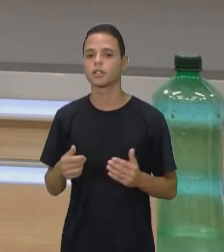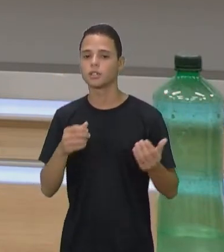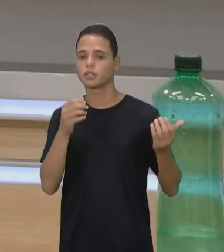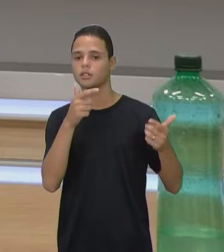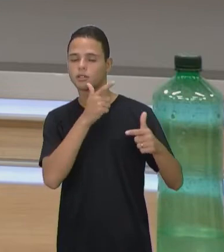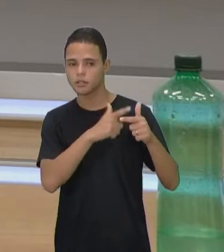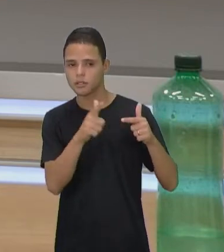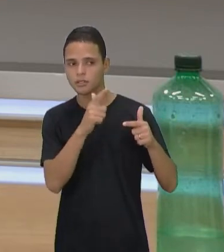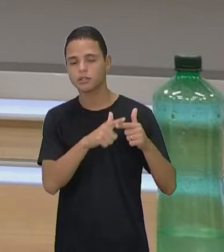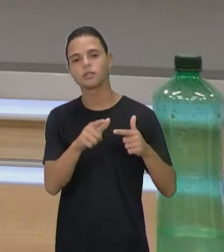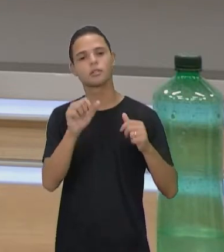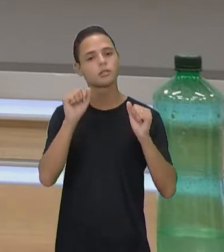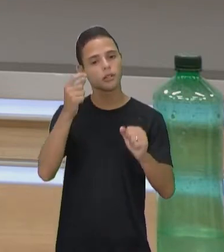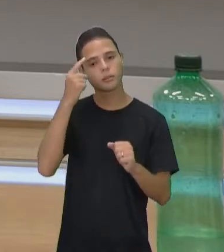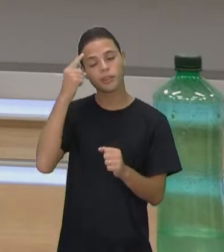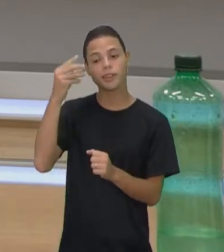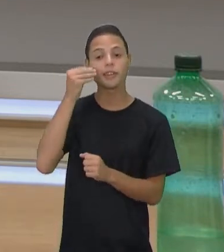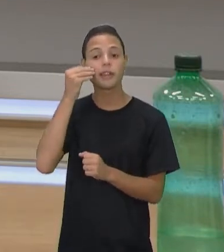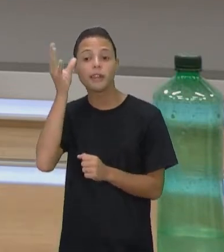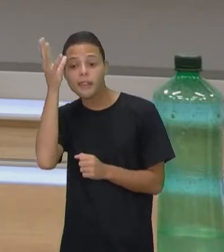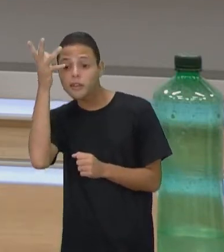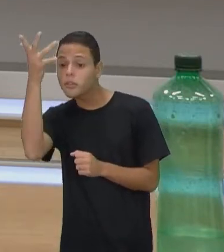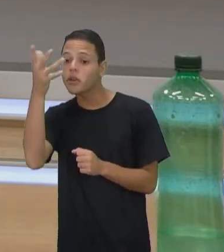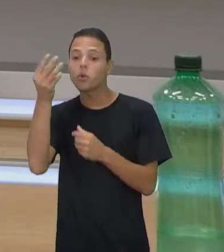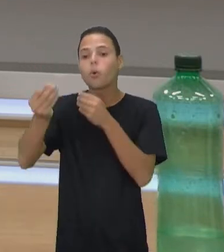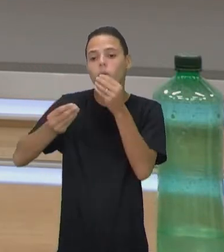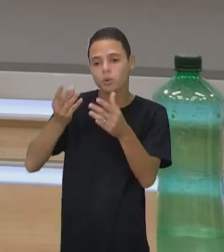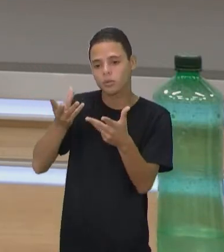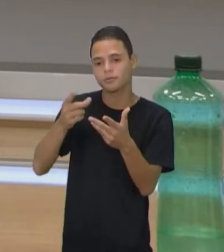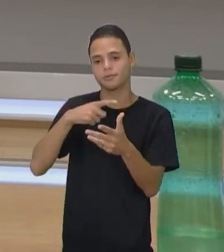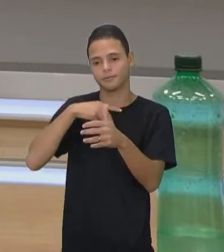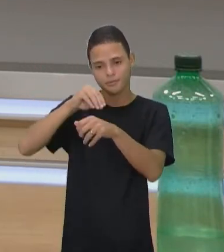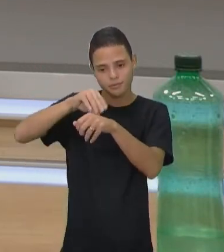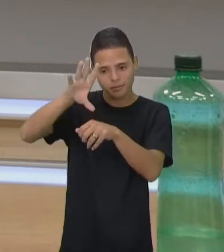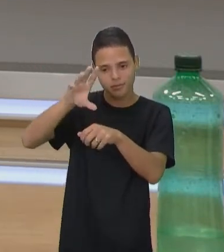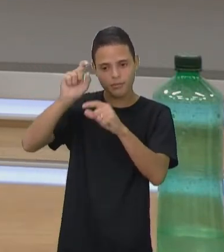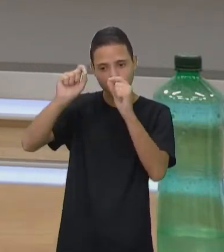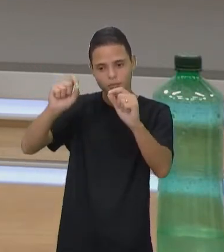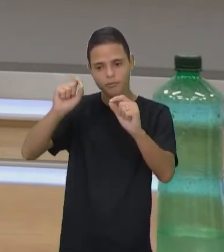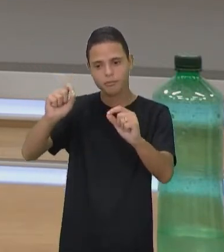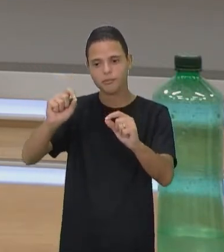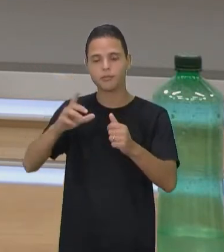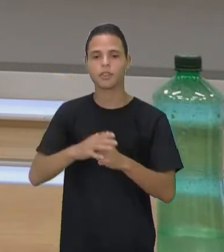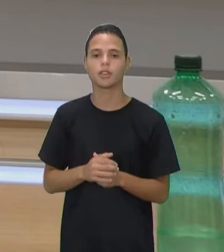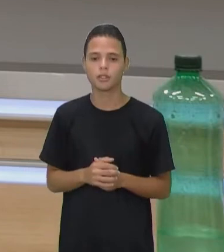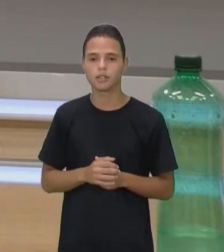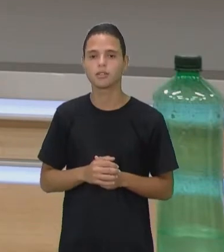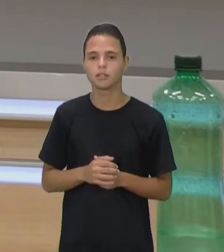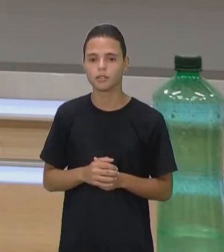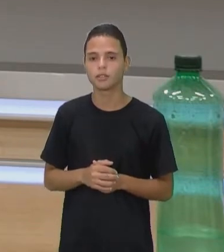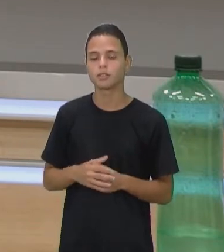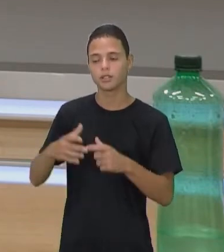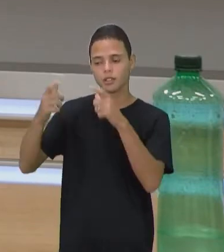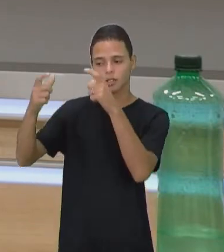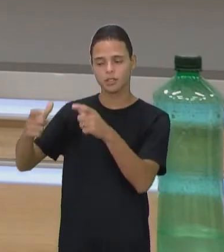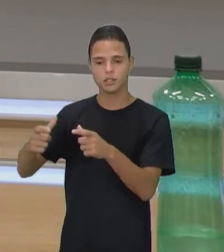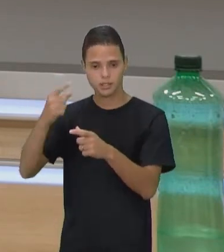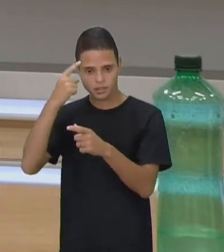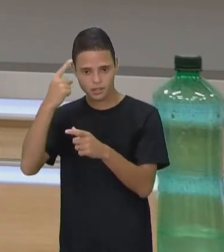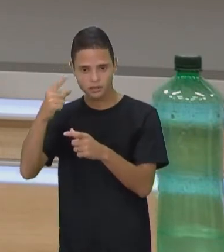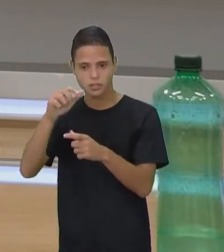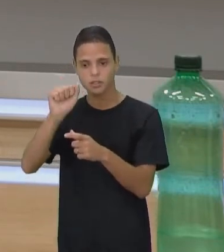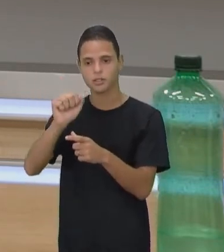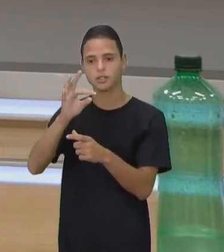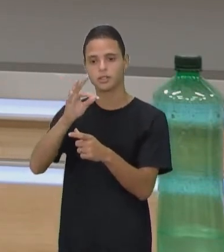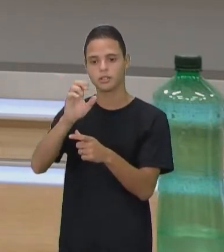vocês podem ir pensando nas soluções, mas a gente traz uma também, que é a questão do aterro sanitário. Lembra na aula